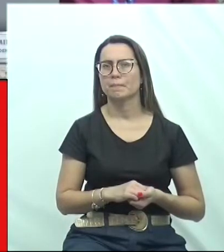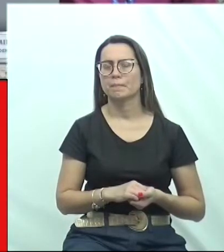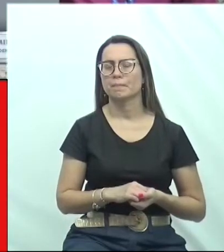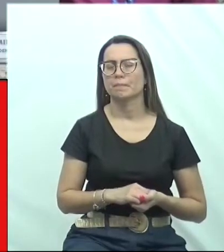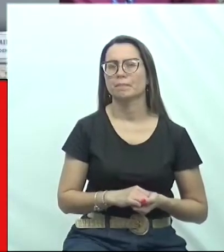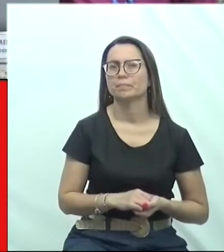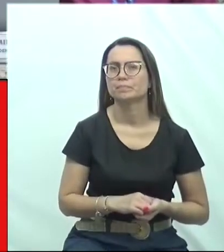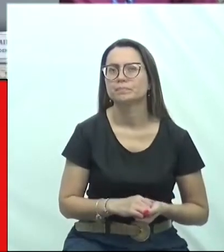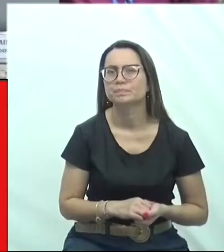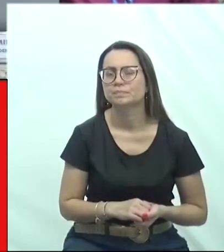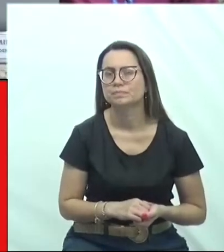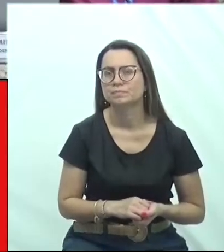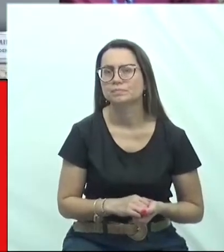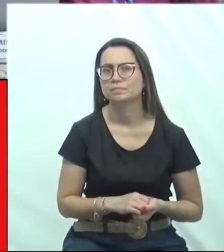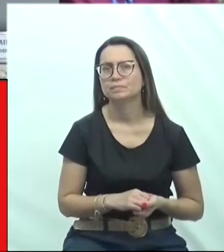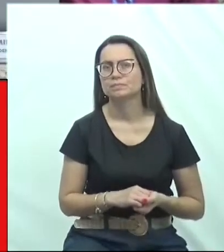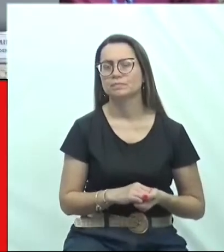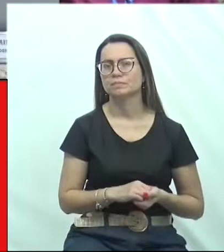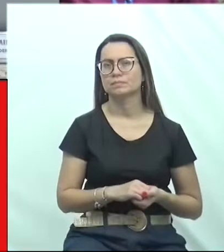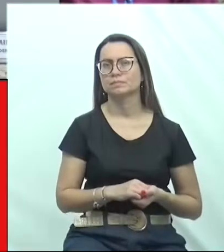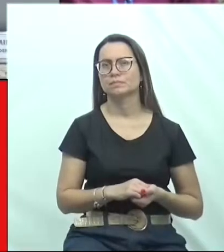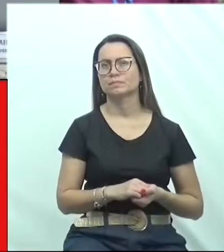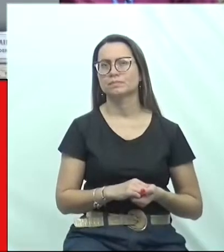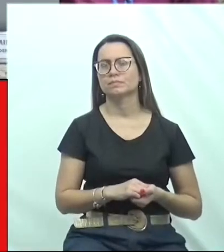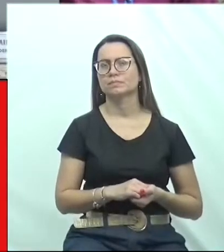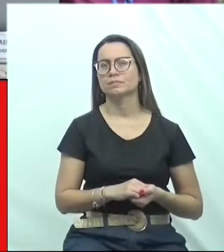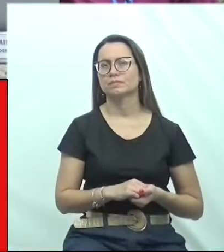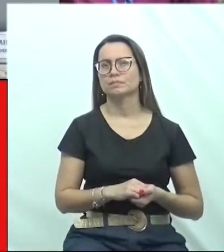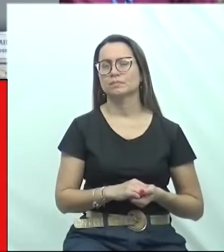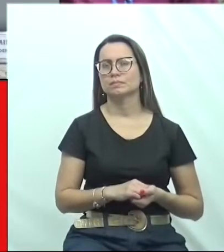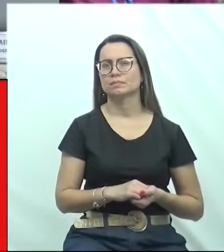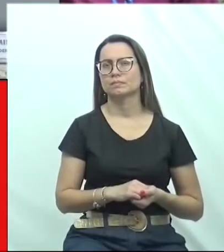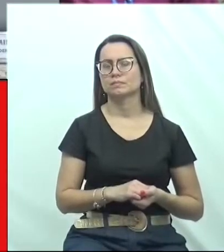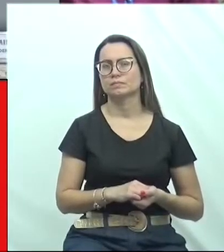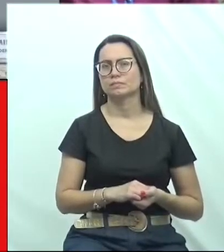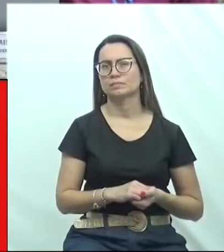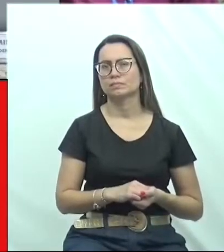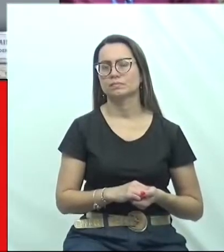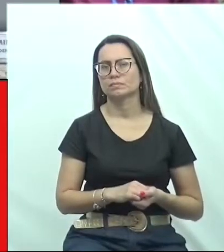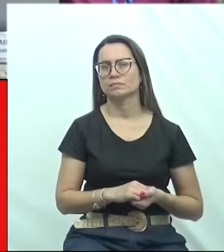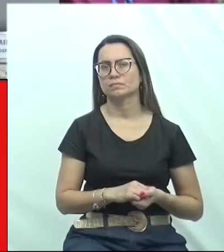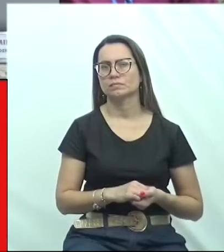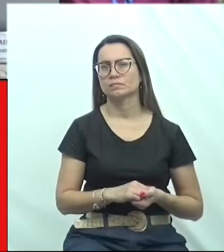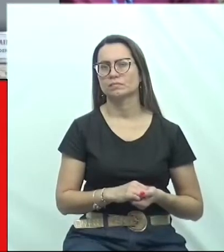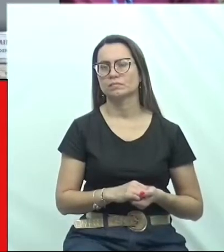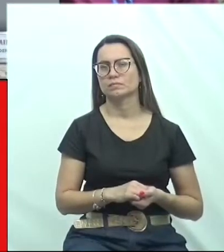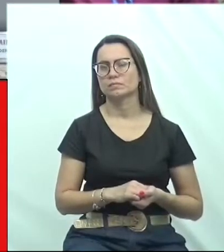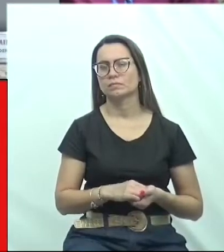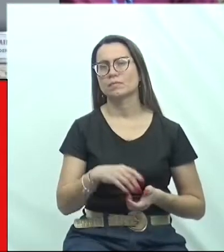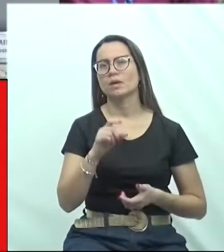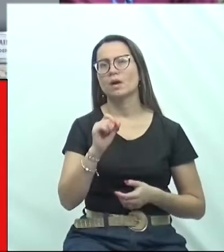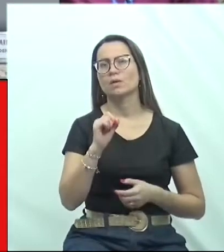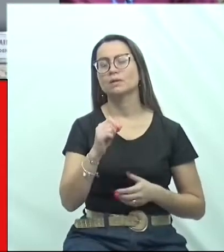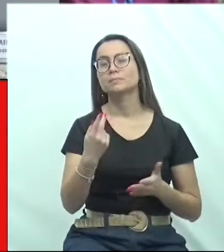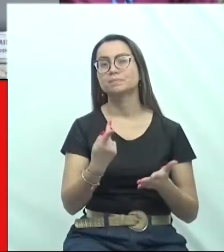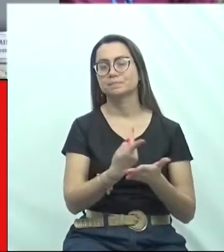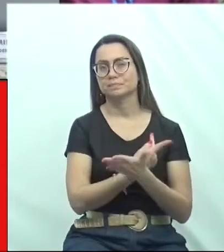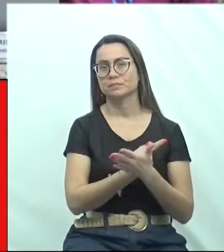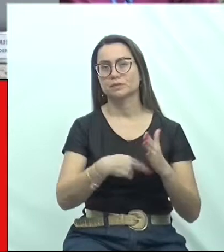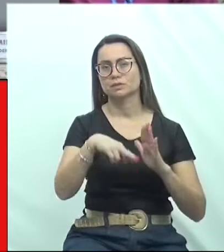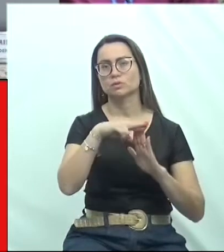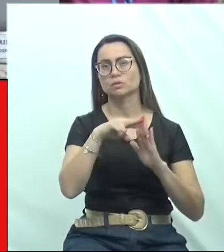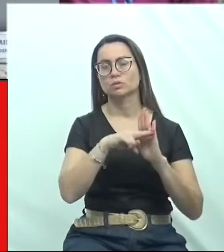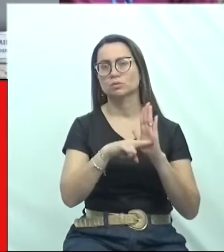usuário relativa a qualquer dos seguintes fatos. Aí seguem vários incisos. 18º. Instalação de aparelhos eliminadores